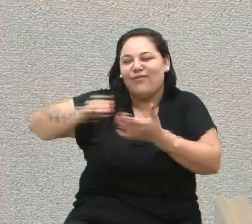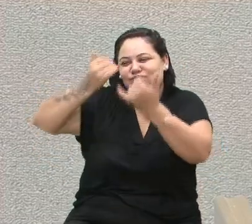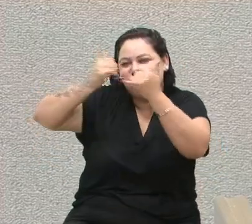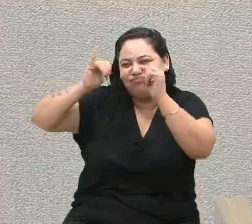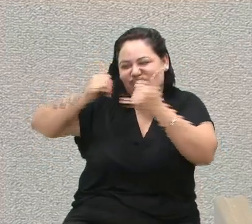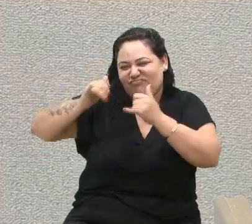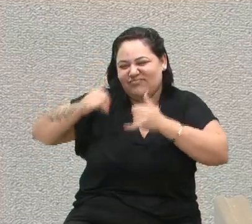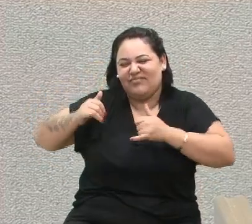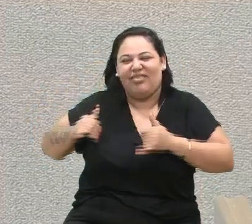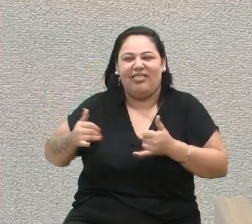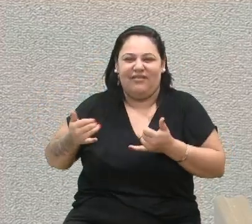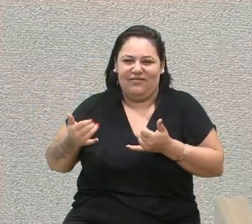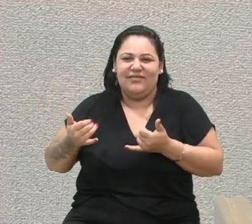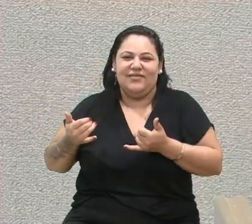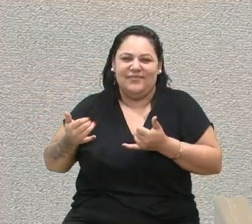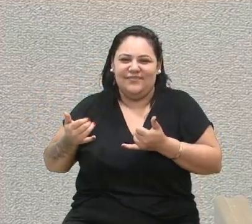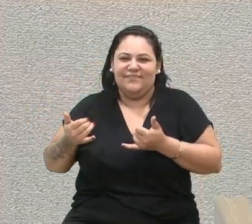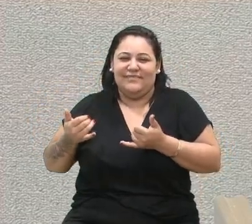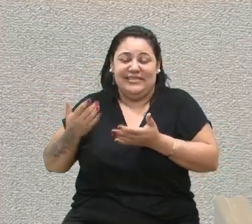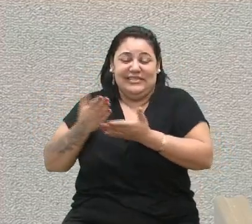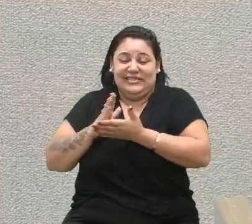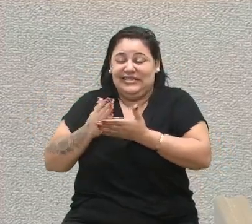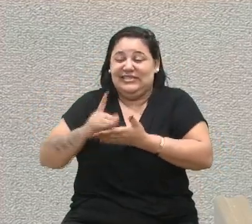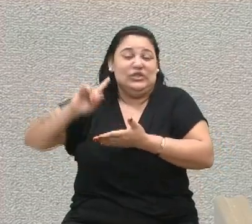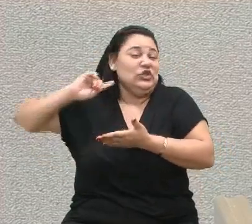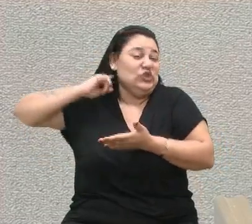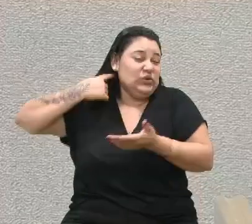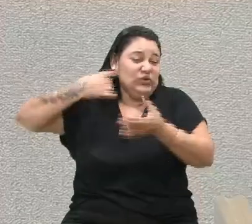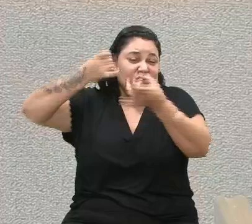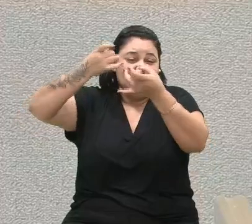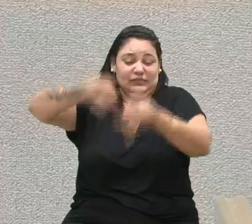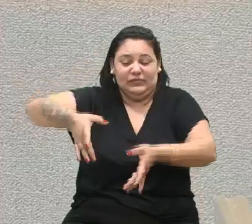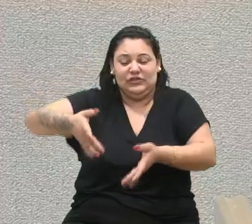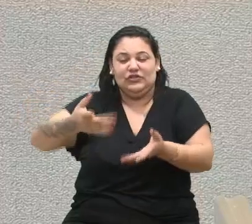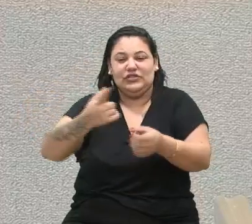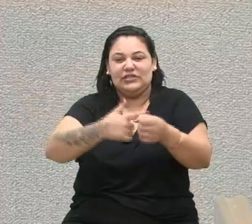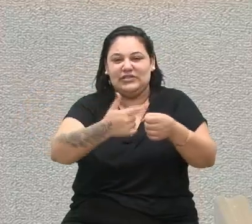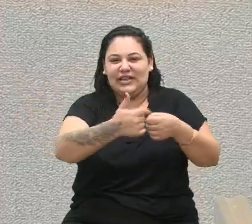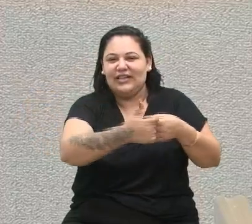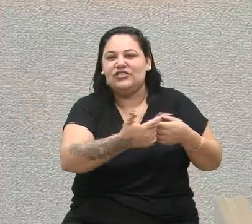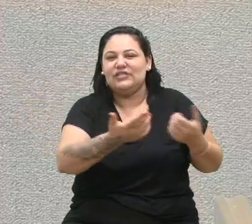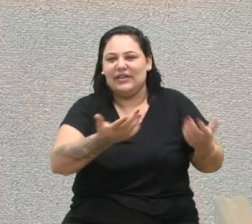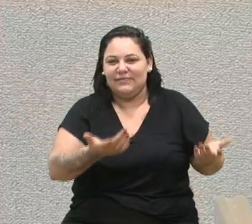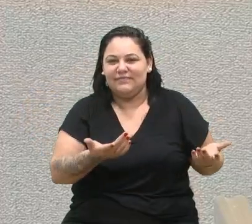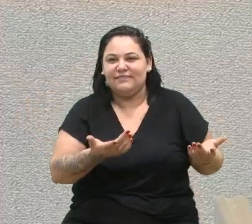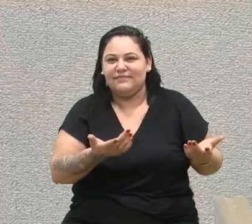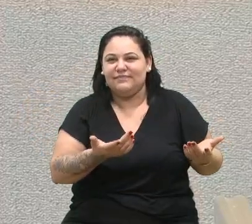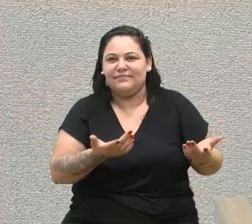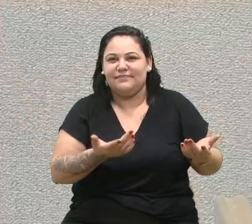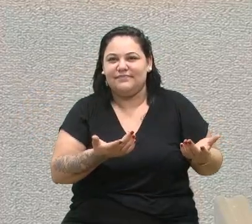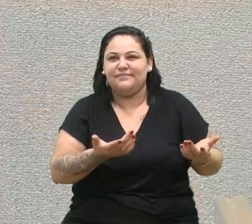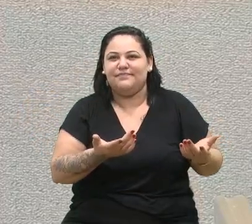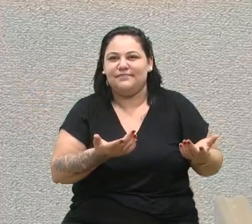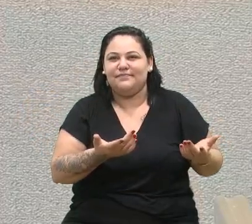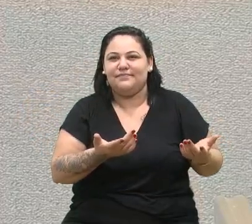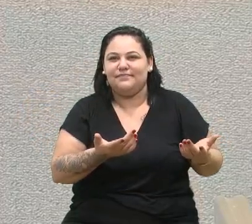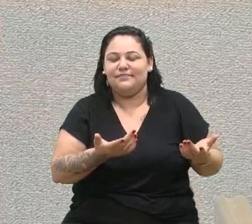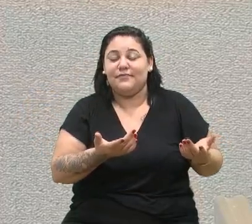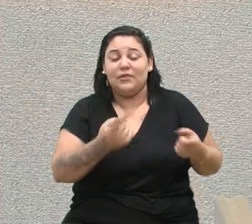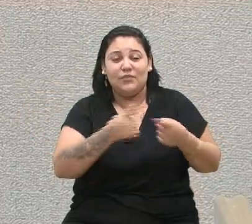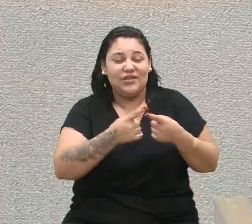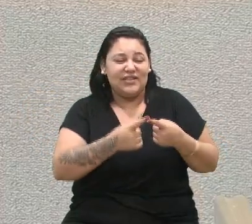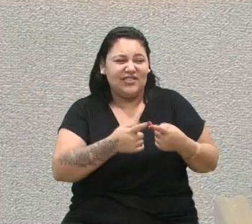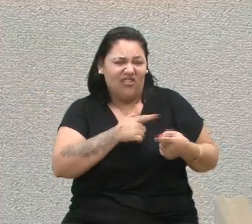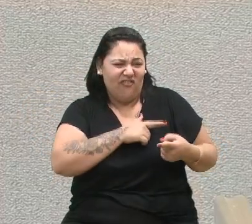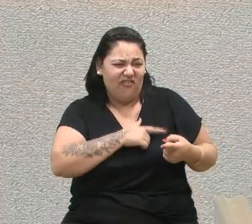esses cabos que tanto sujam a cidade e atrapalham na questão da beleza da nossa